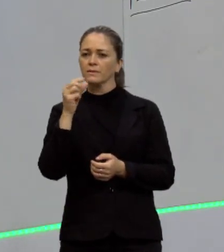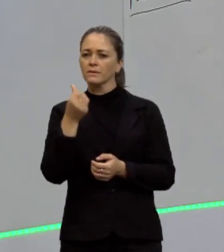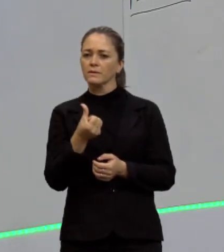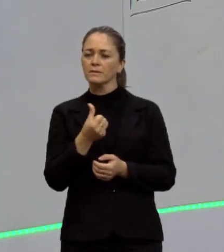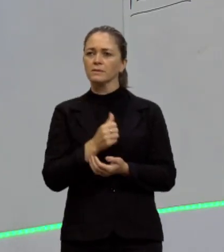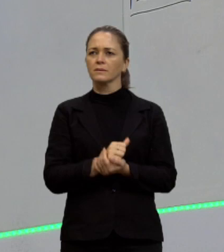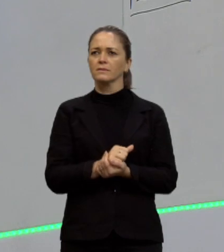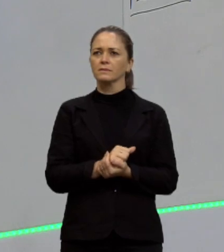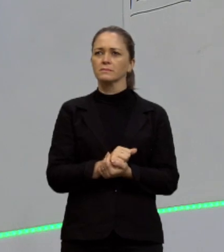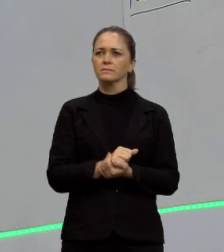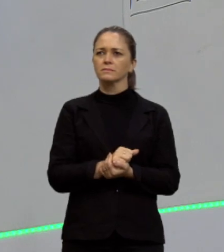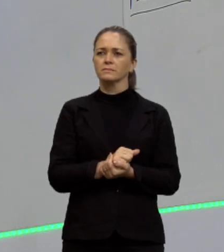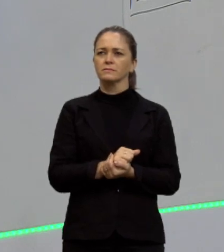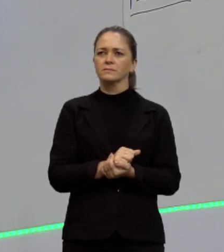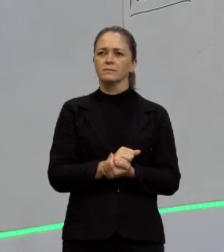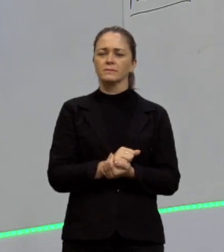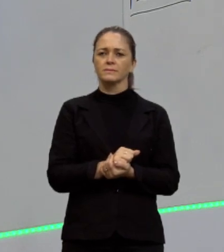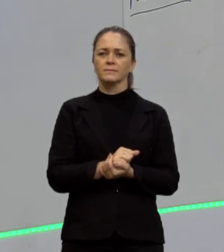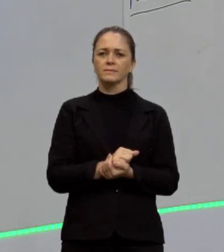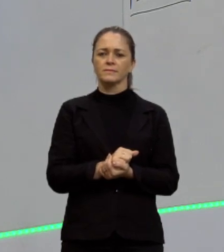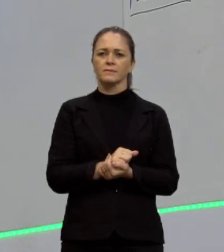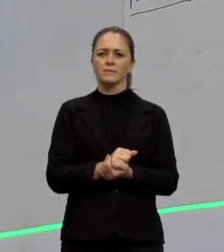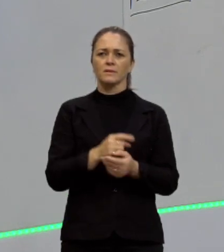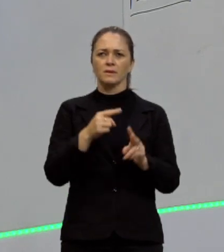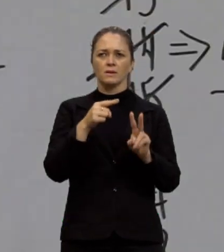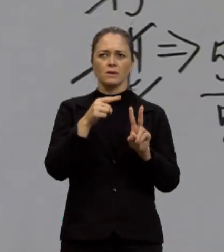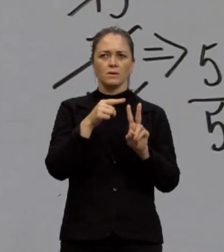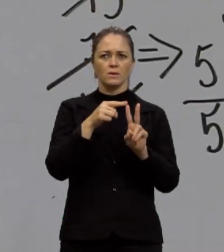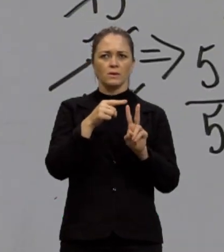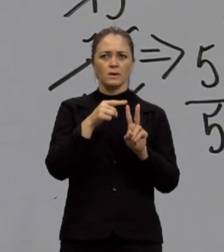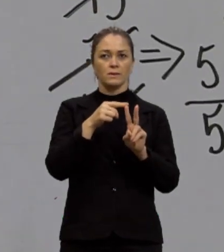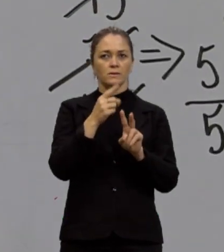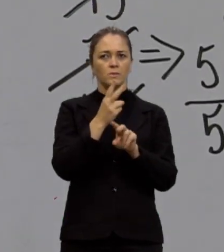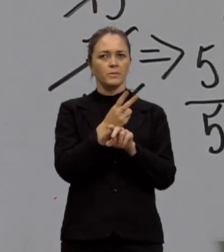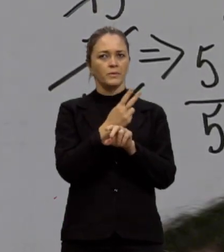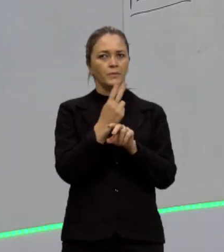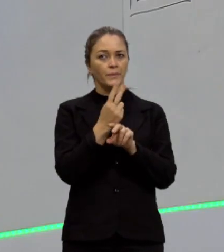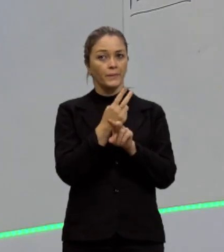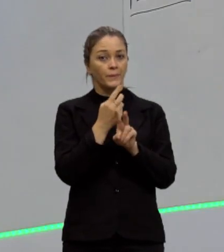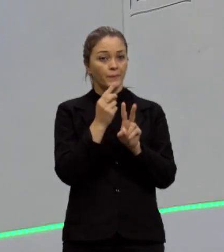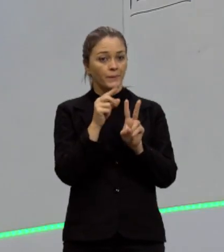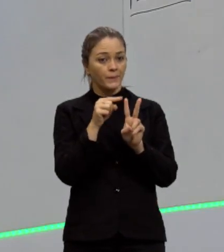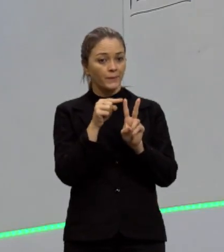5.776. Ou seja, a raiz que eu estou procurando de